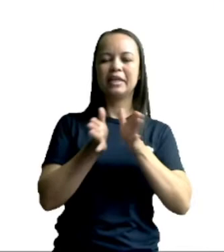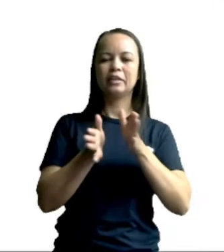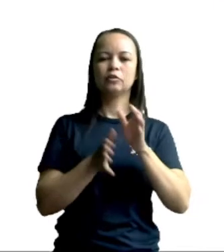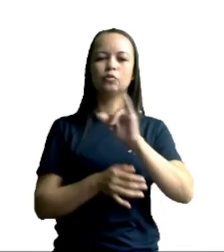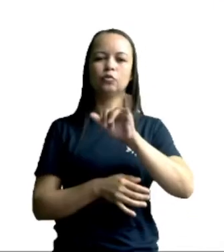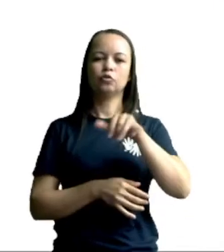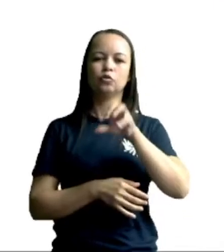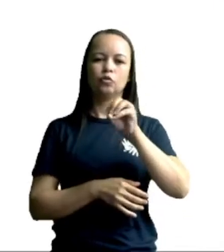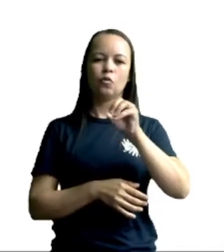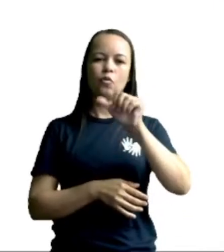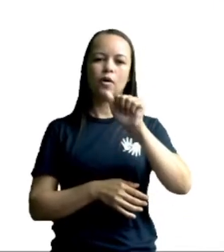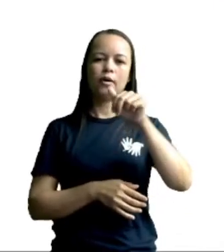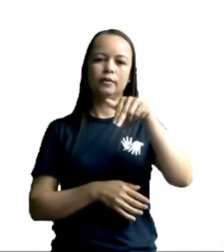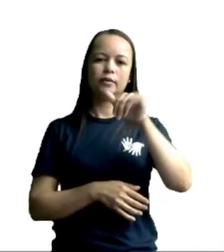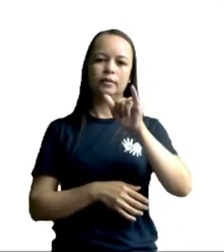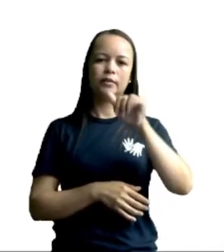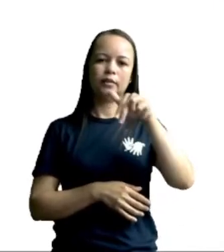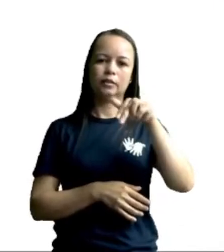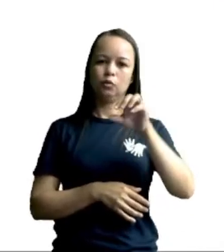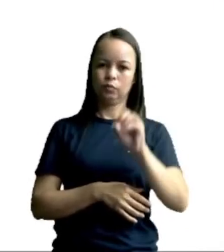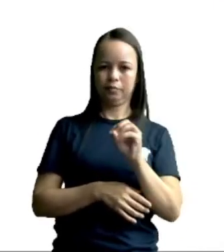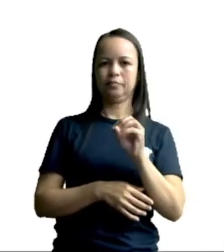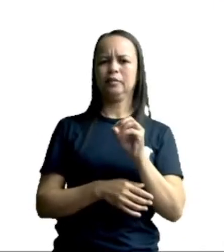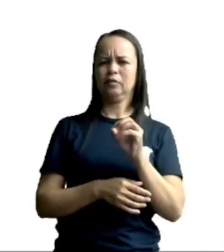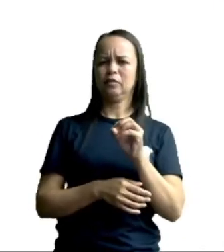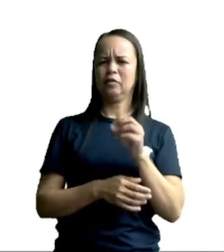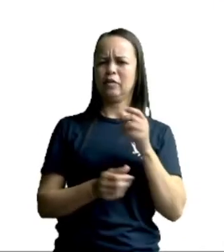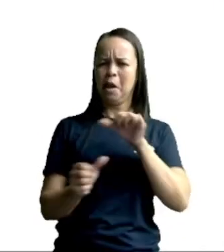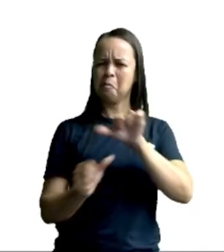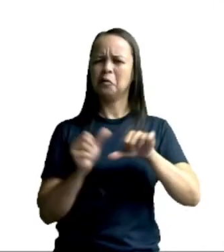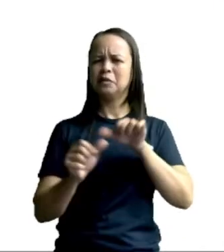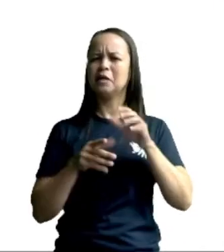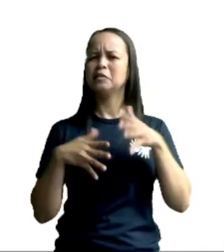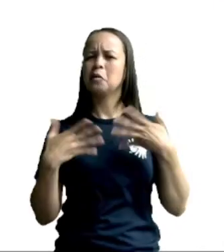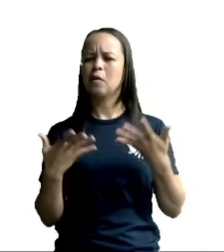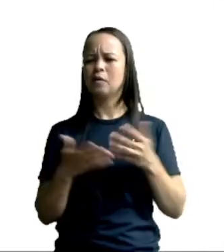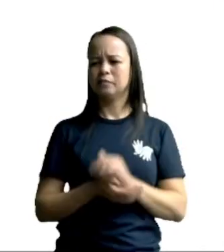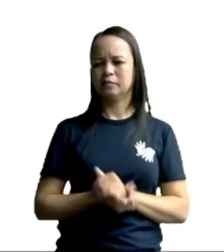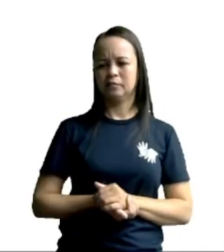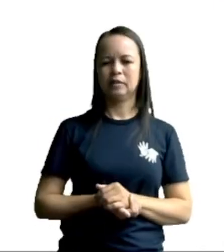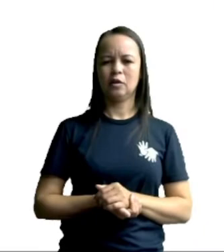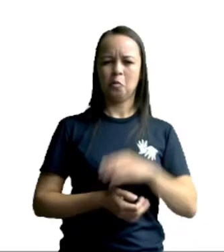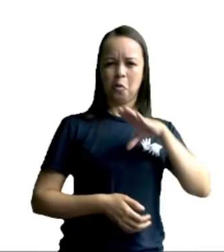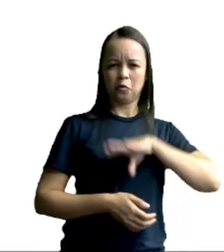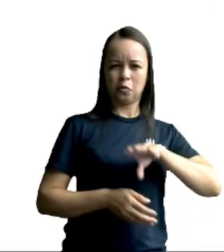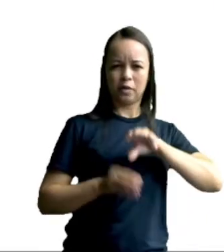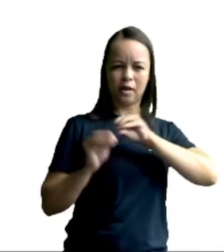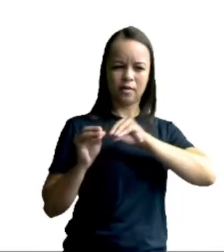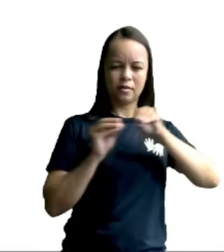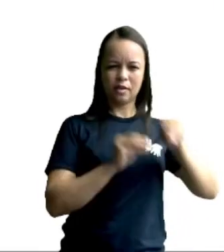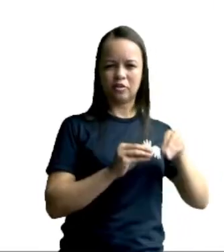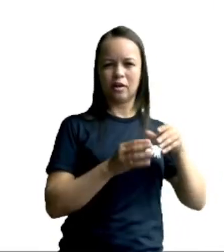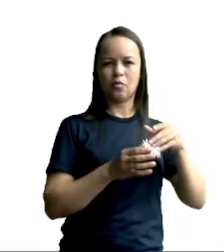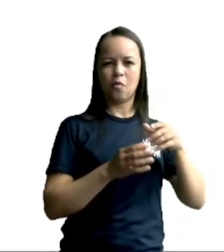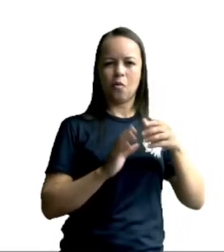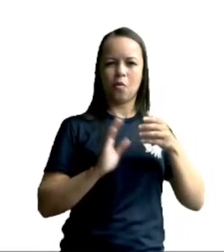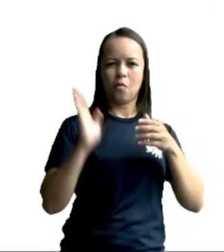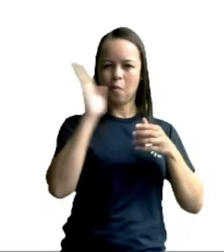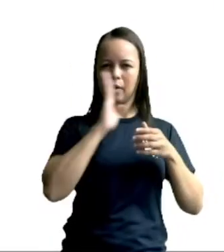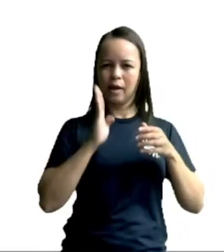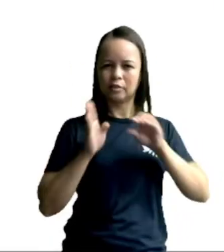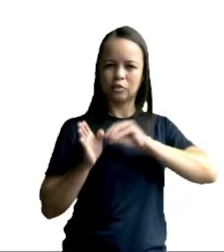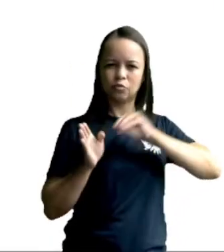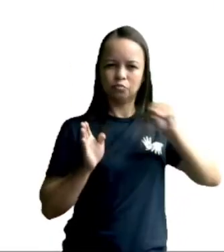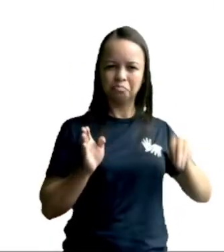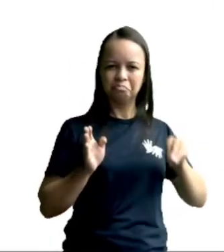Ai, como será? Vê só. Vamos ver as mudanças? Será que os portugueses deixaram o Brasil? Foi isso?